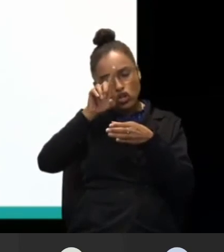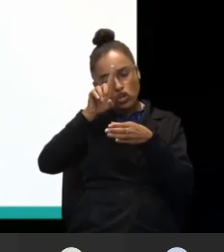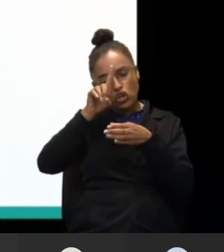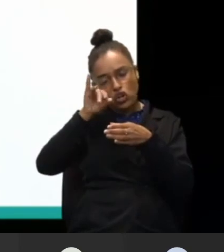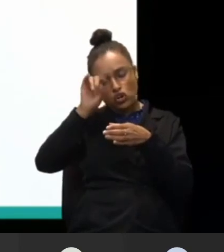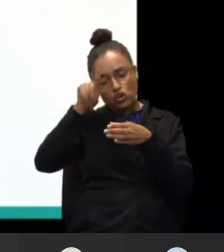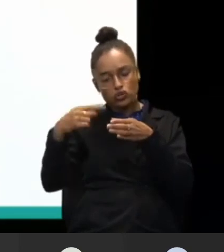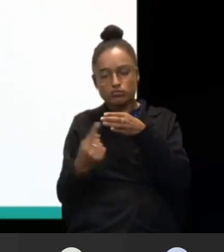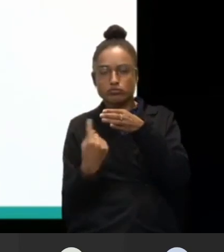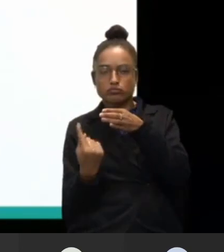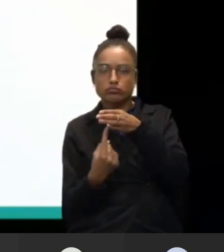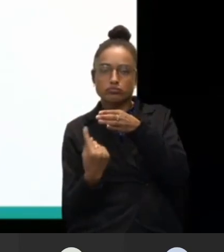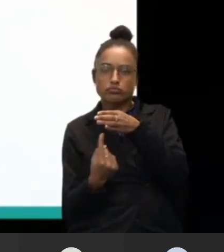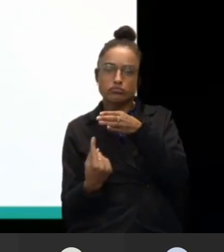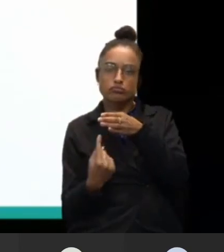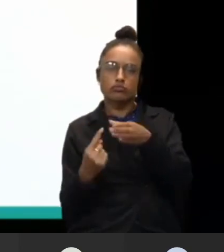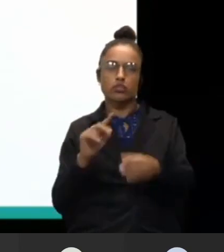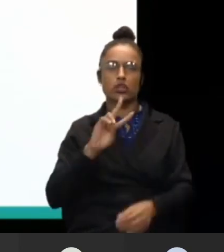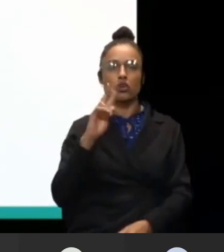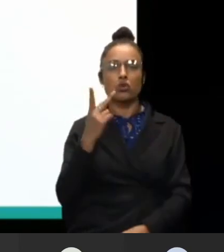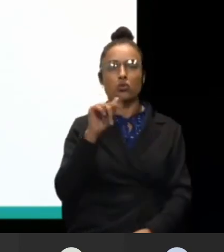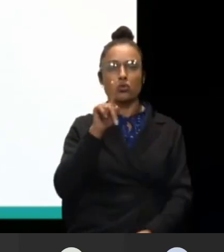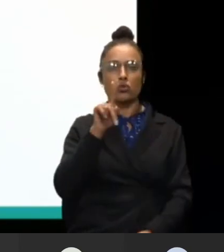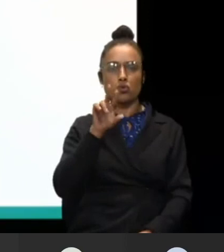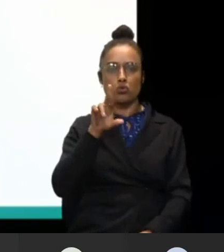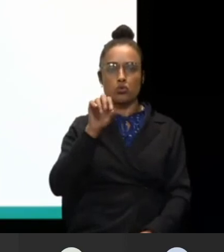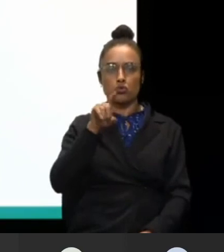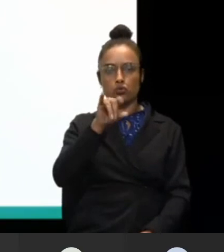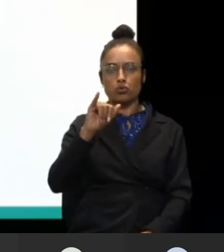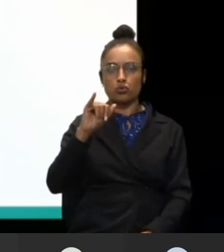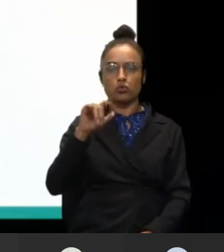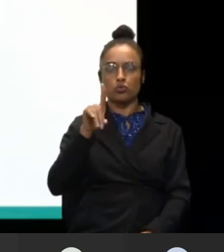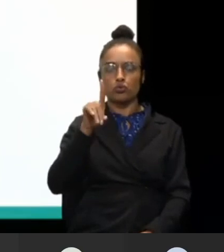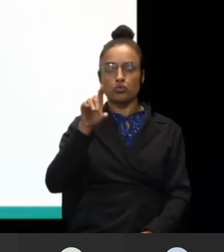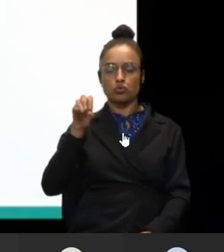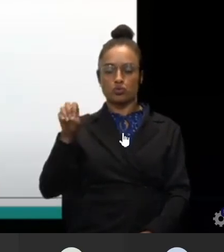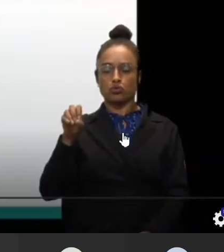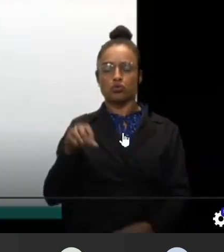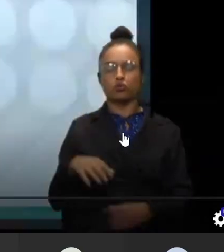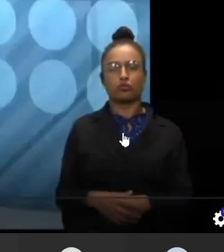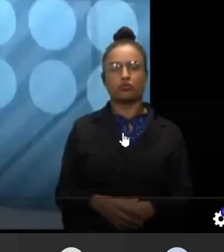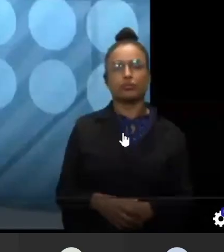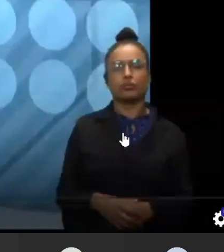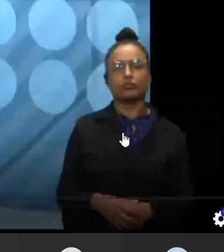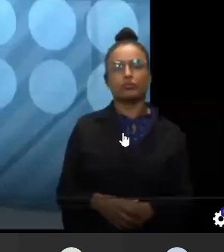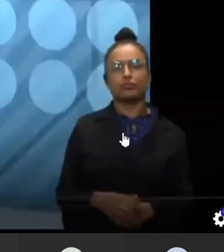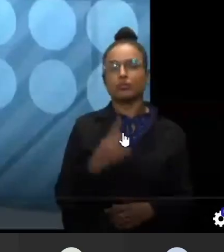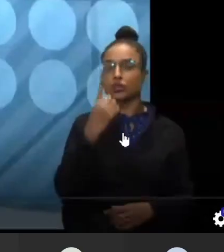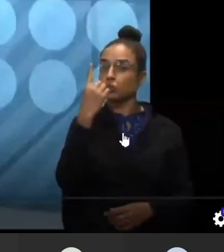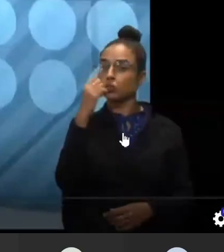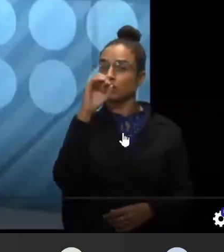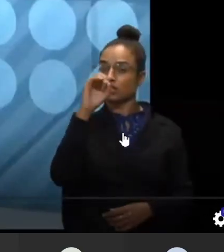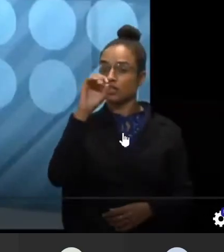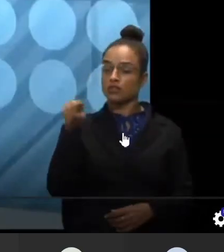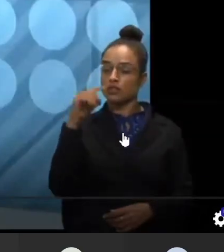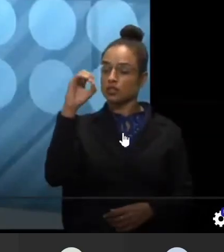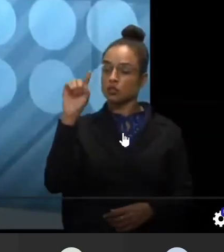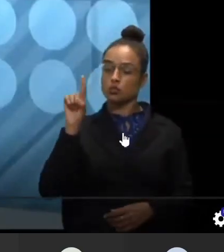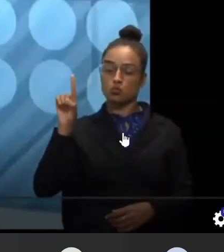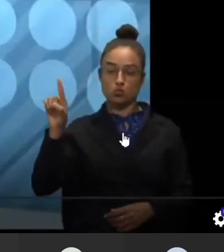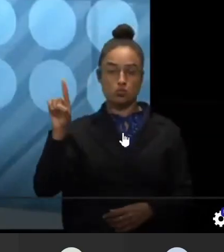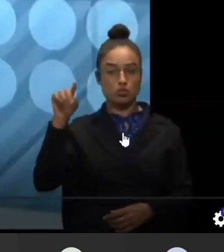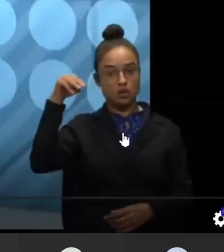com hidróxido de sódio. Aí nós vamos fazer a titulação com hidróxido de sódio. Aí você pergunta, por que